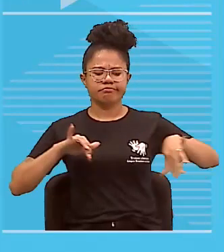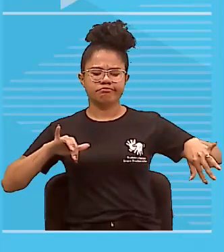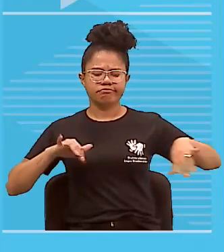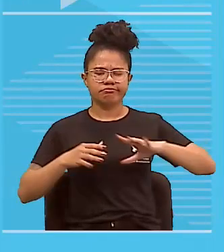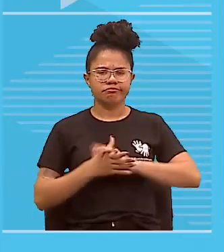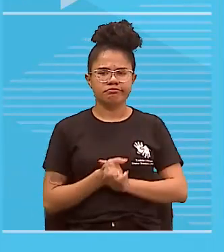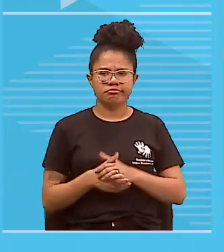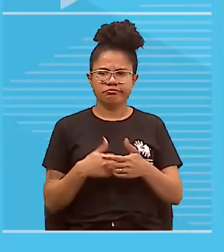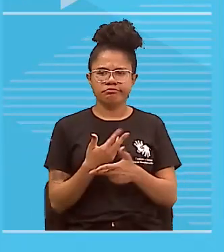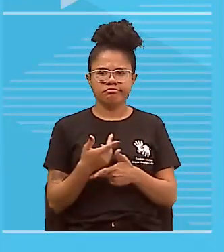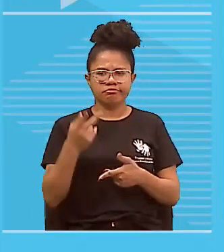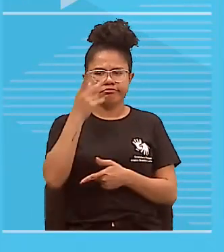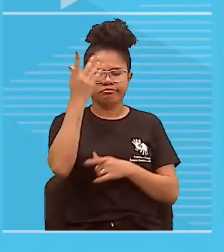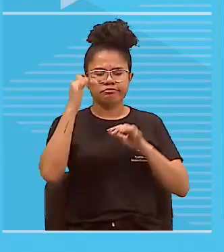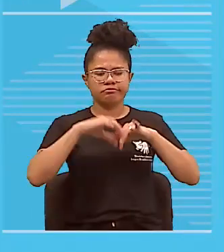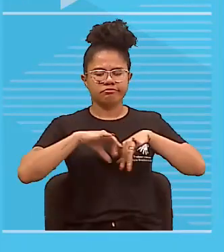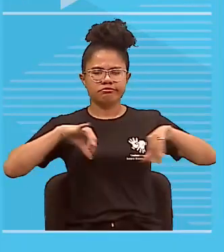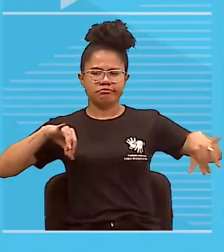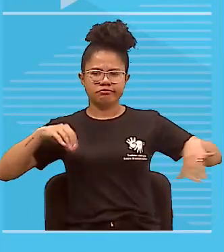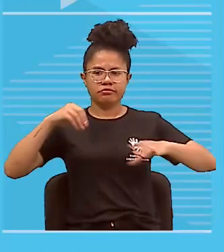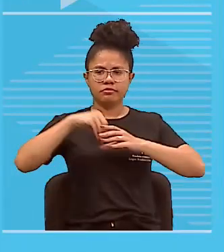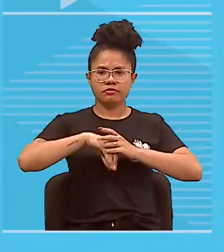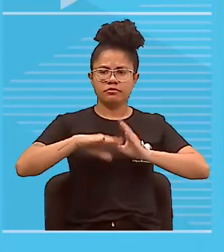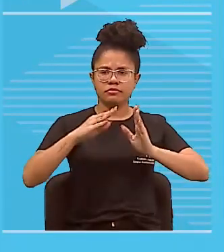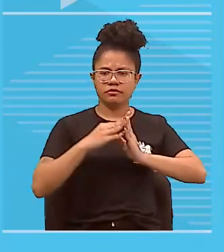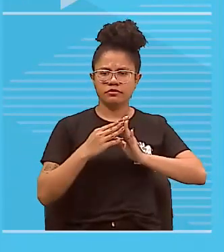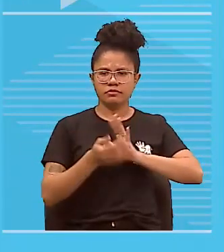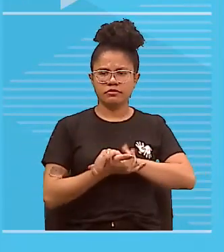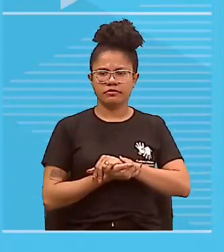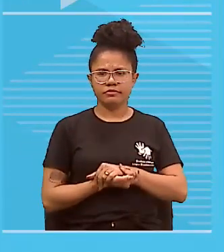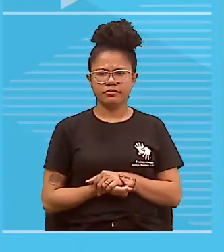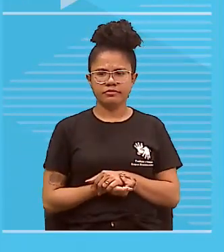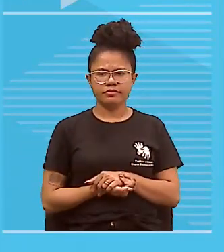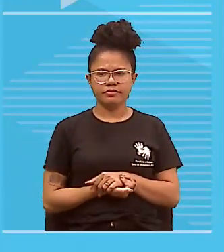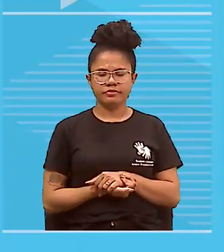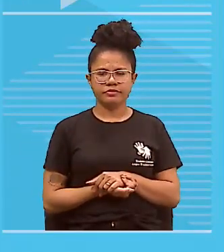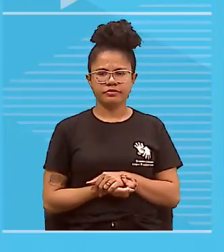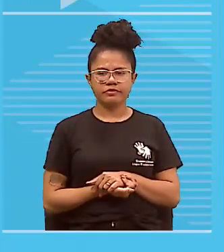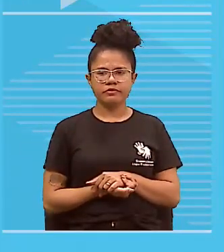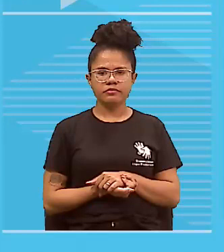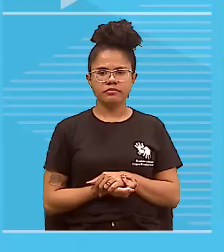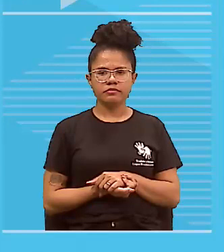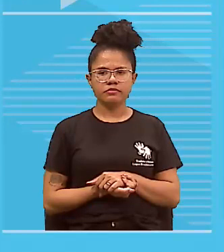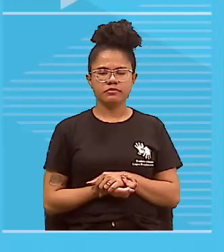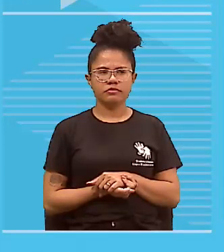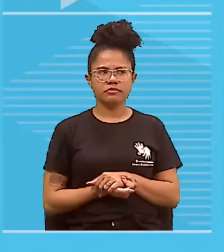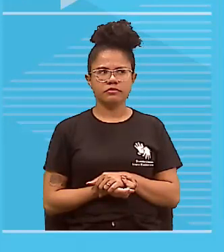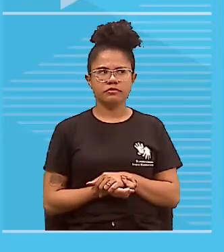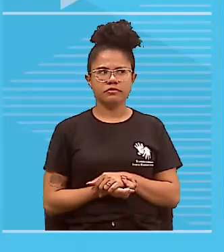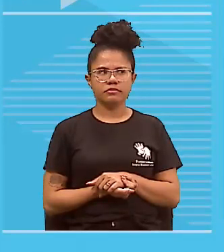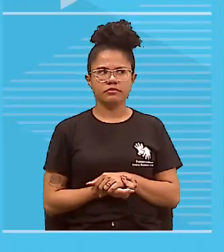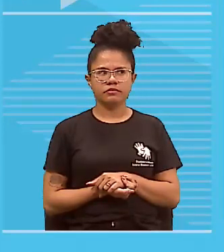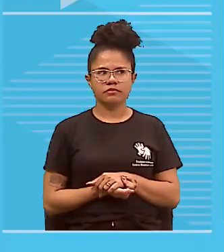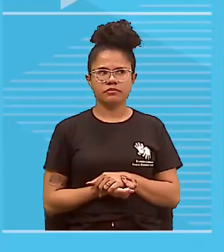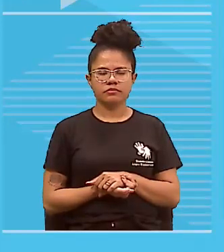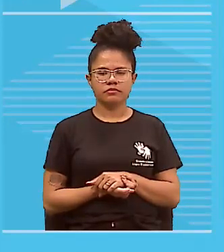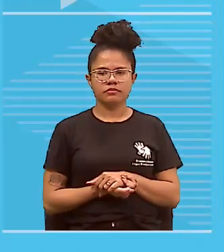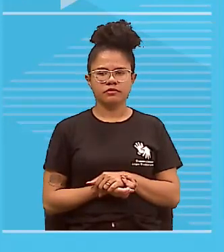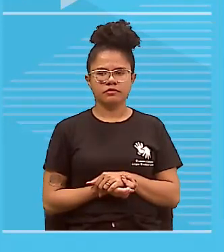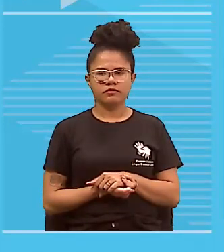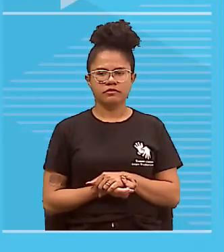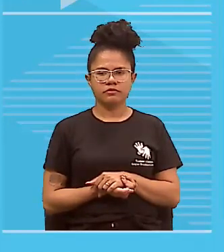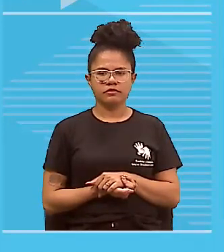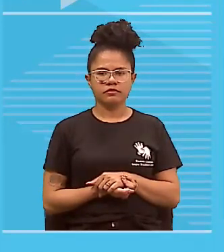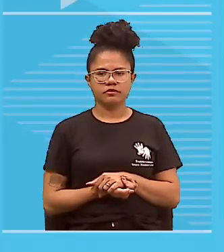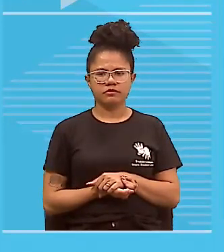das pessoas isoladas dentro de casa, né? Então, com menos automóveis nas ruas e menos fábricas